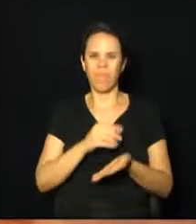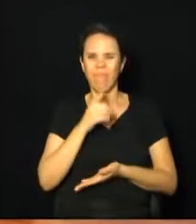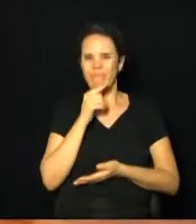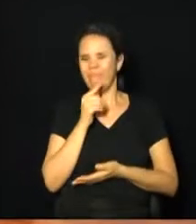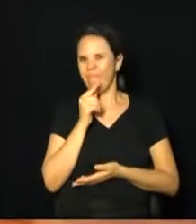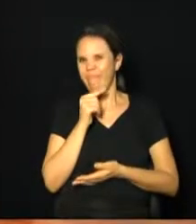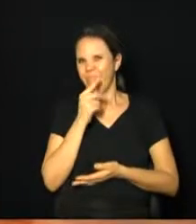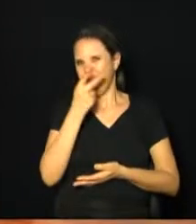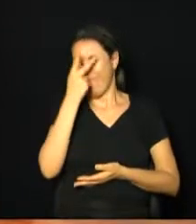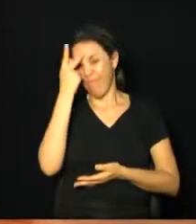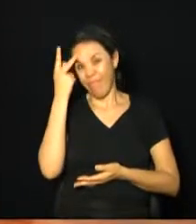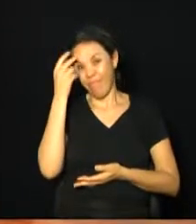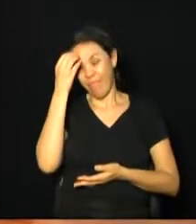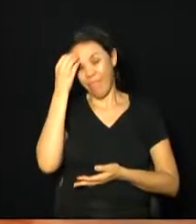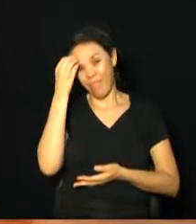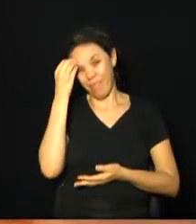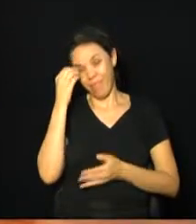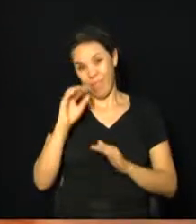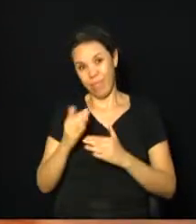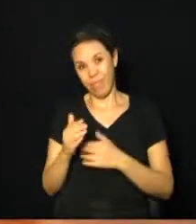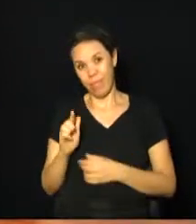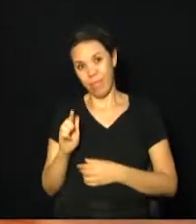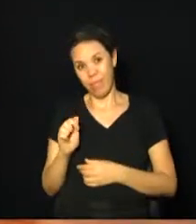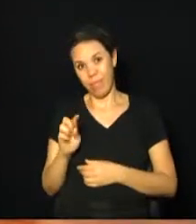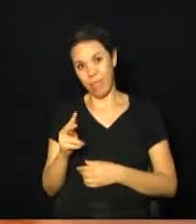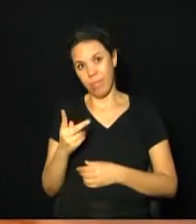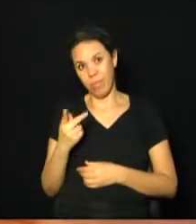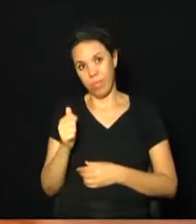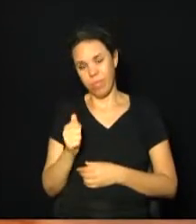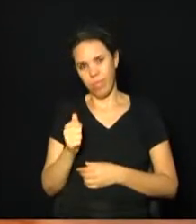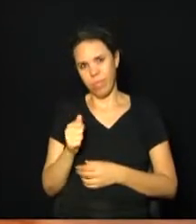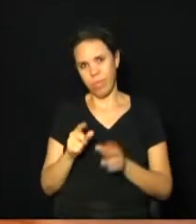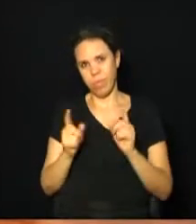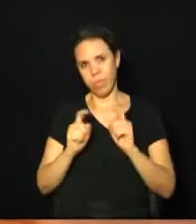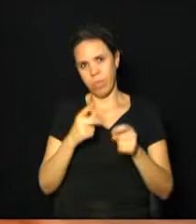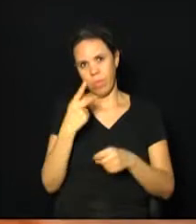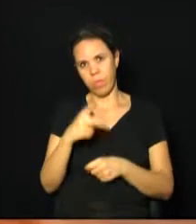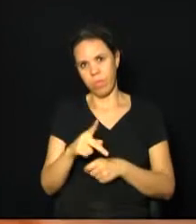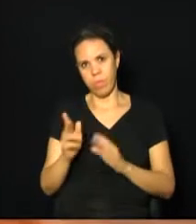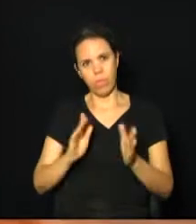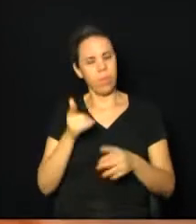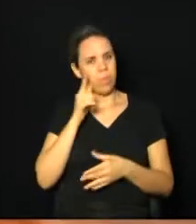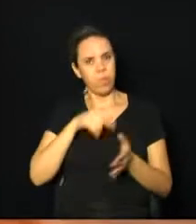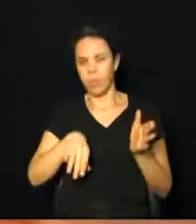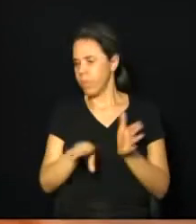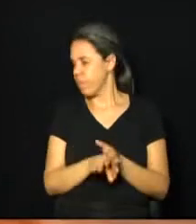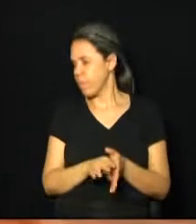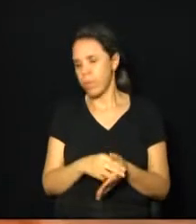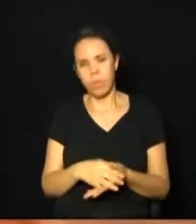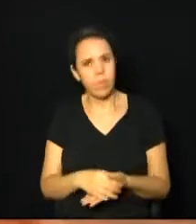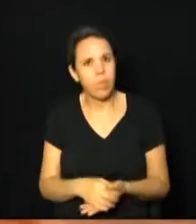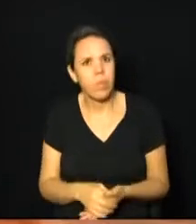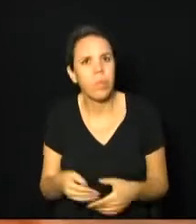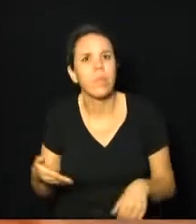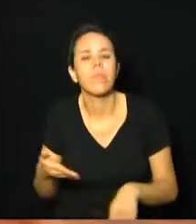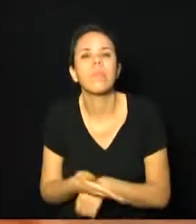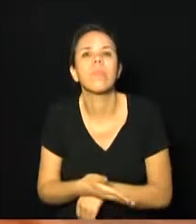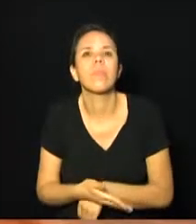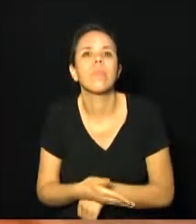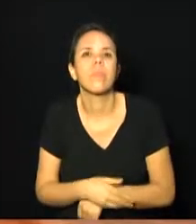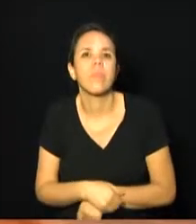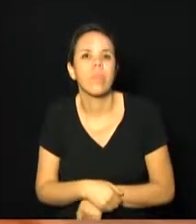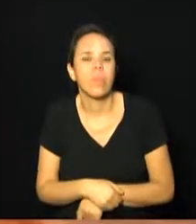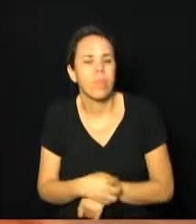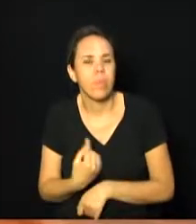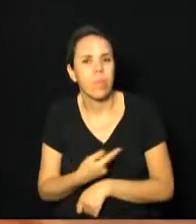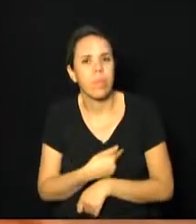o pessoal do Gargantilha. Eu fiz uma reunião com eles, porque o caminhão não conseguia acessar lá para... Então, mas